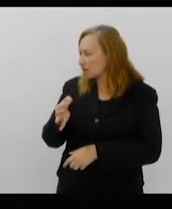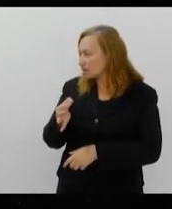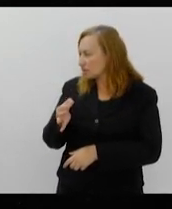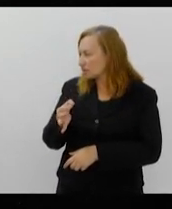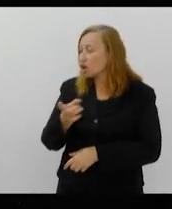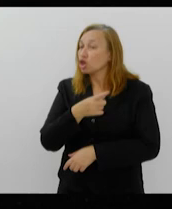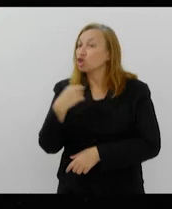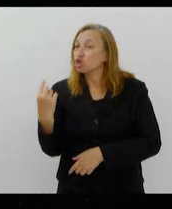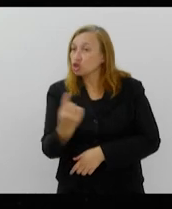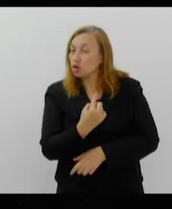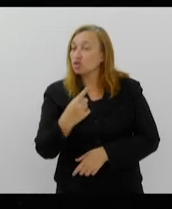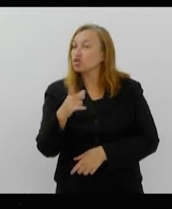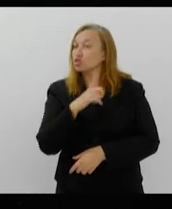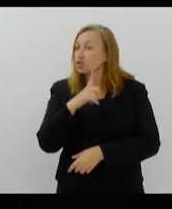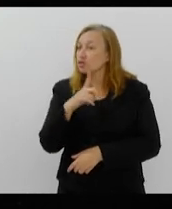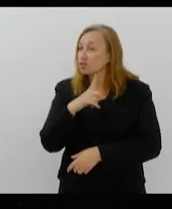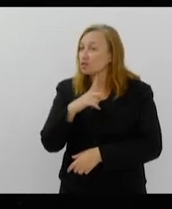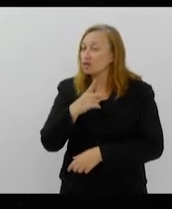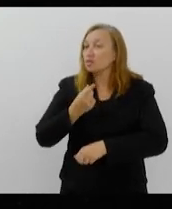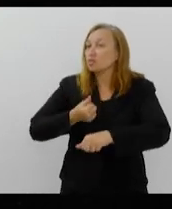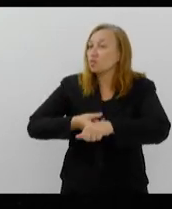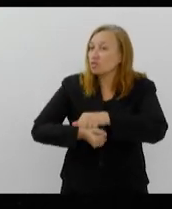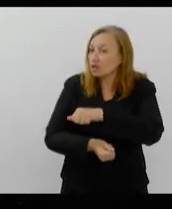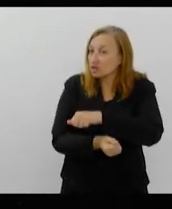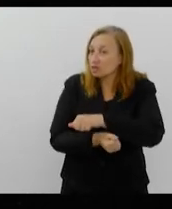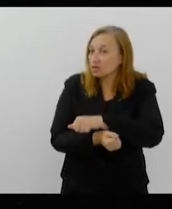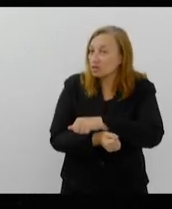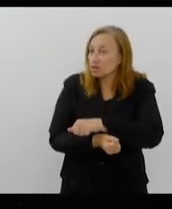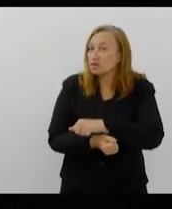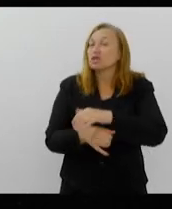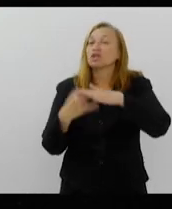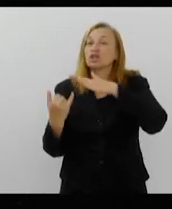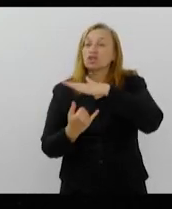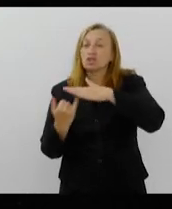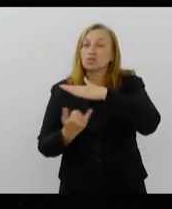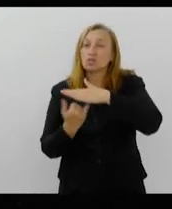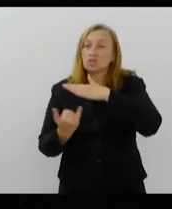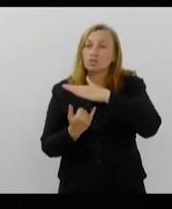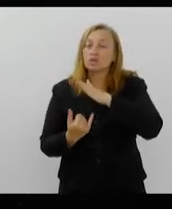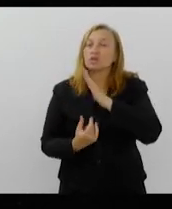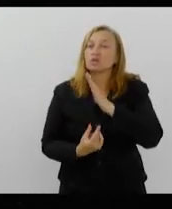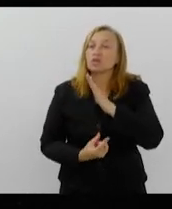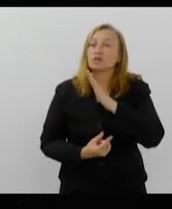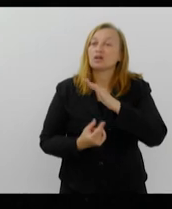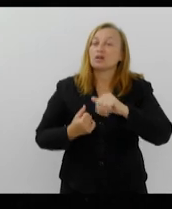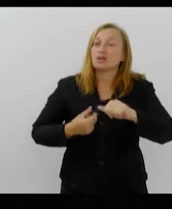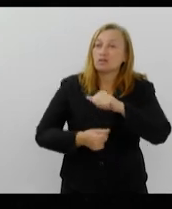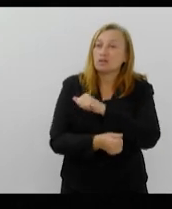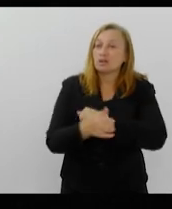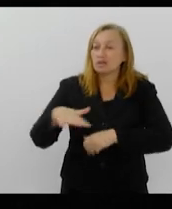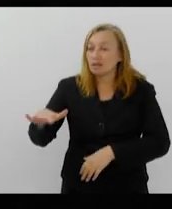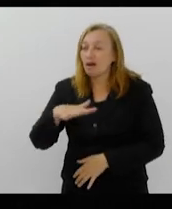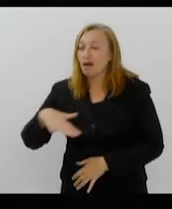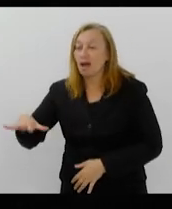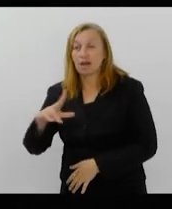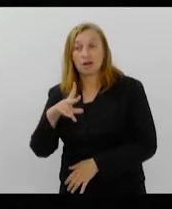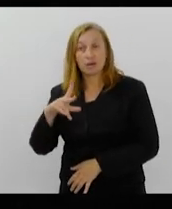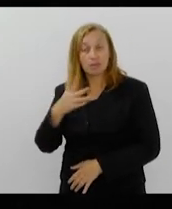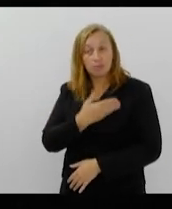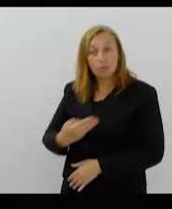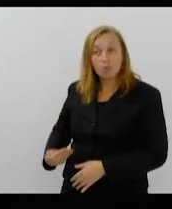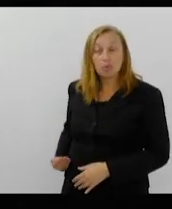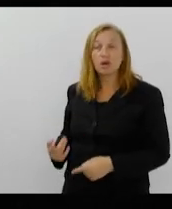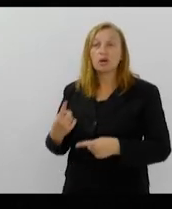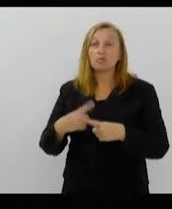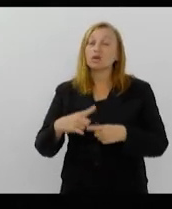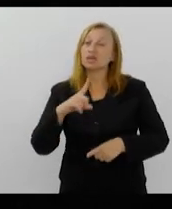que nós tivéssemos um investimento em instituições financeiras do setor público, porque nós teríamos